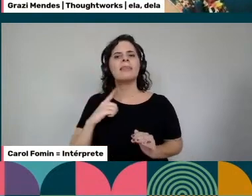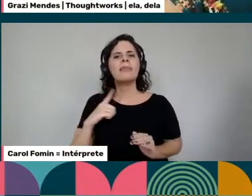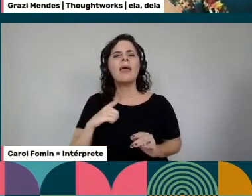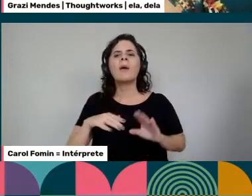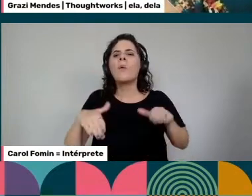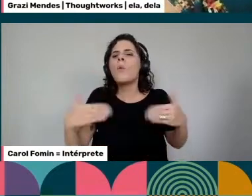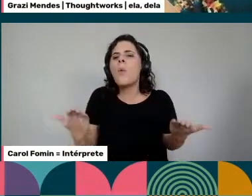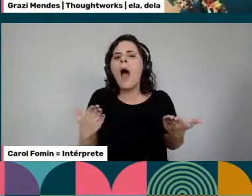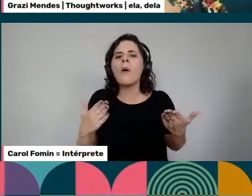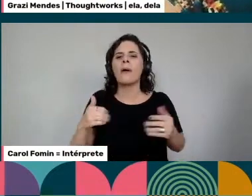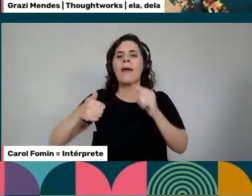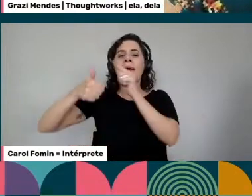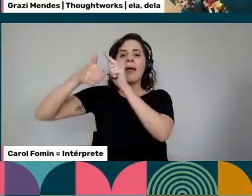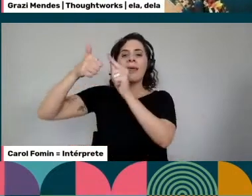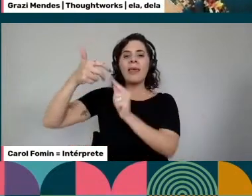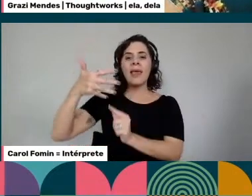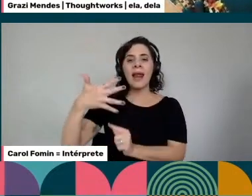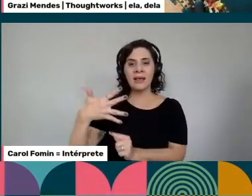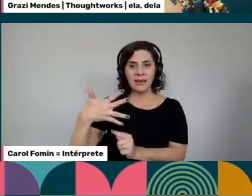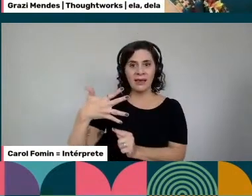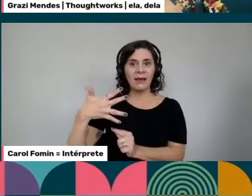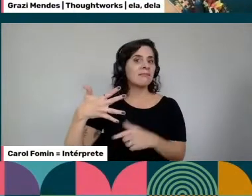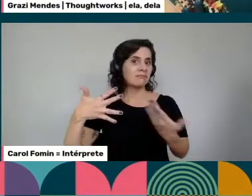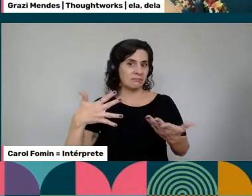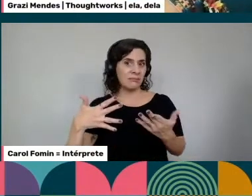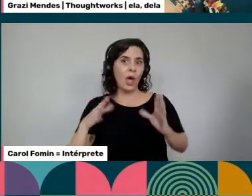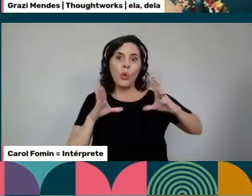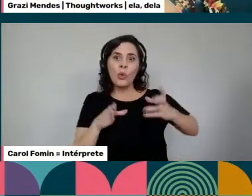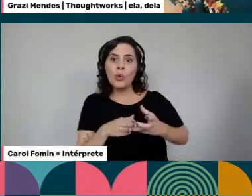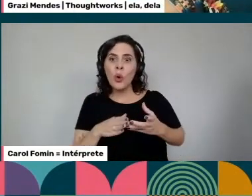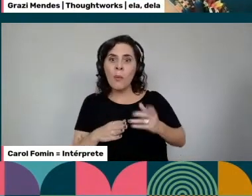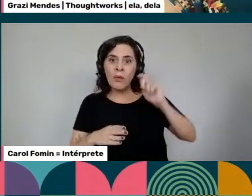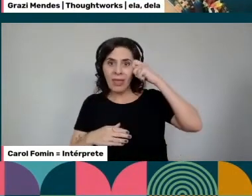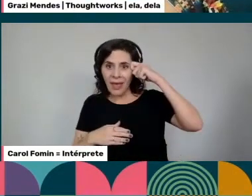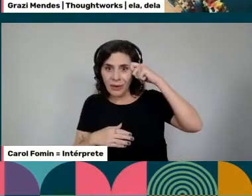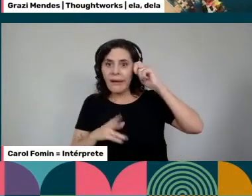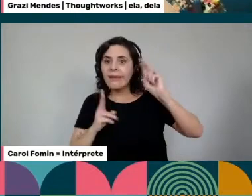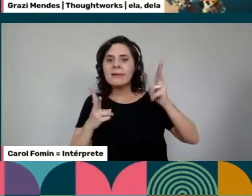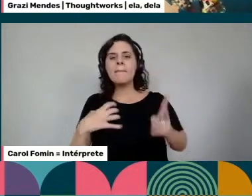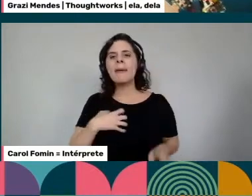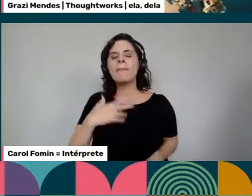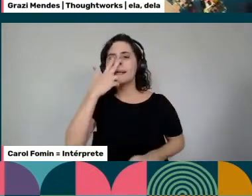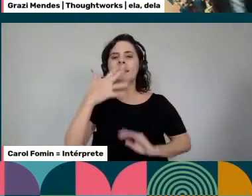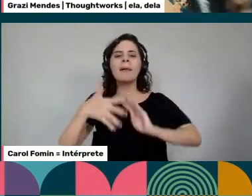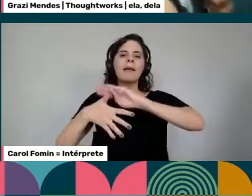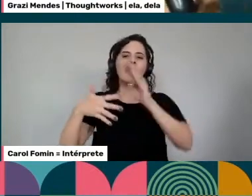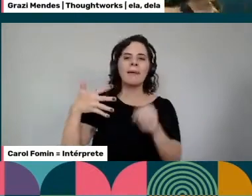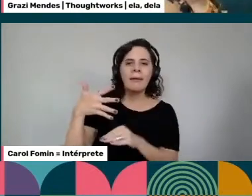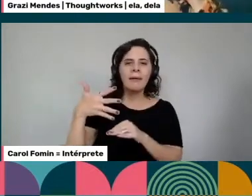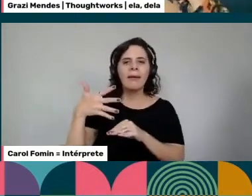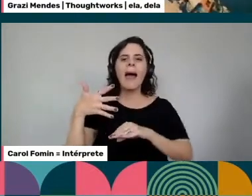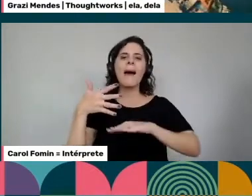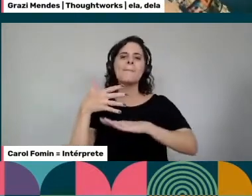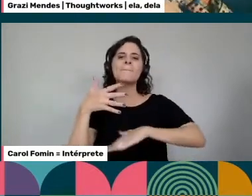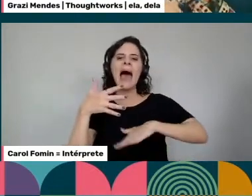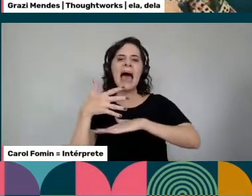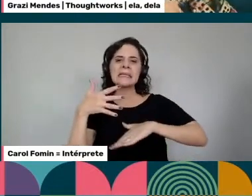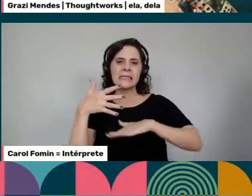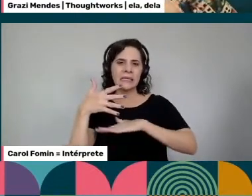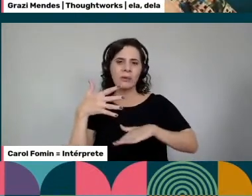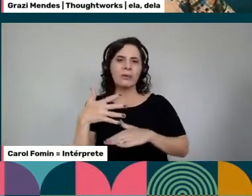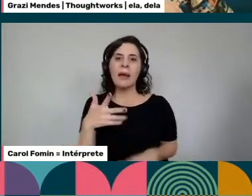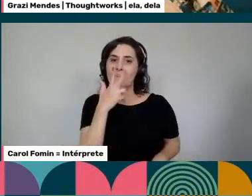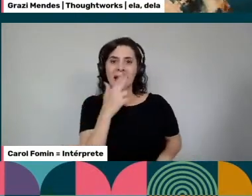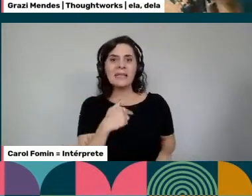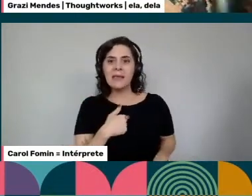A gente também, enquanto pessoas negras, se sente sempre na base. É como se a gente fosse analistas de 10 anos, e